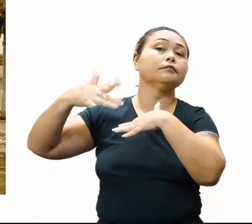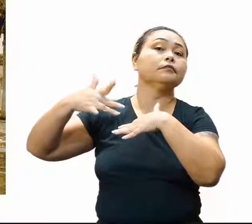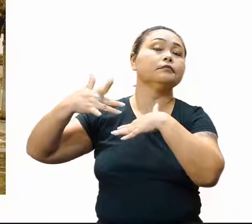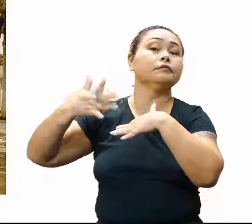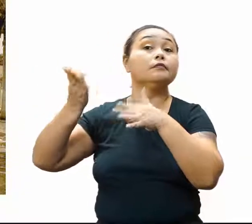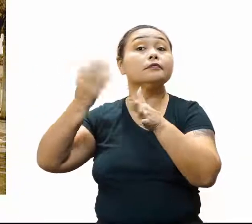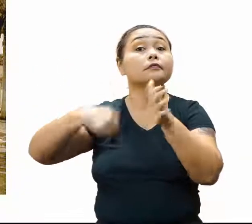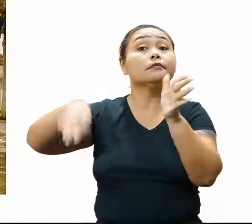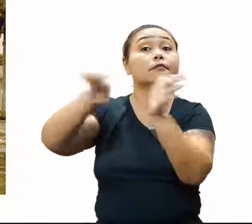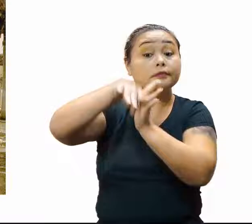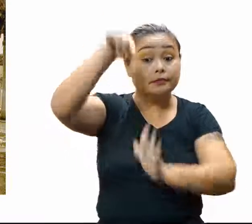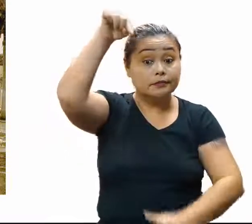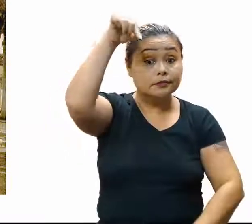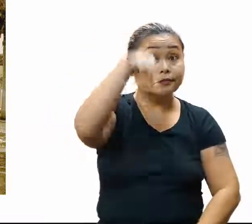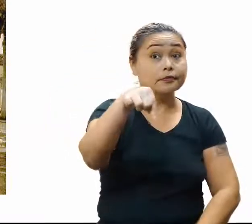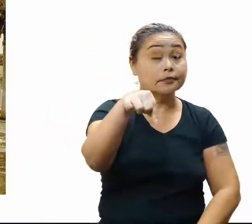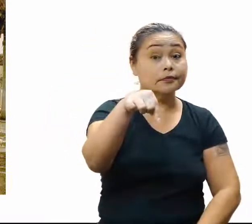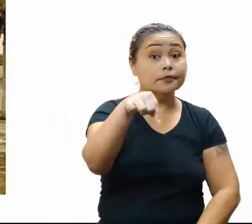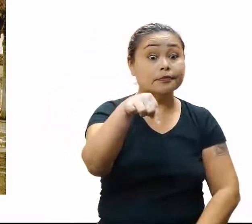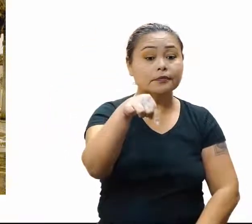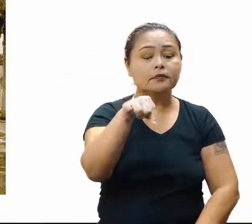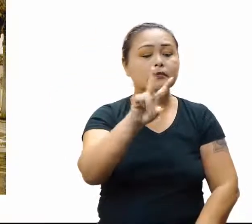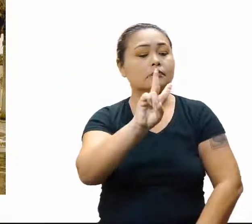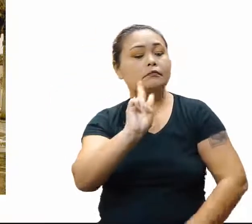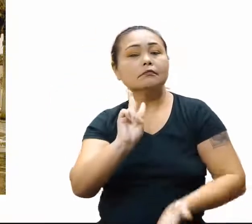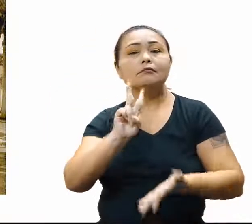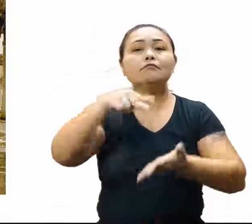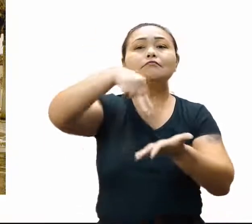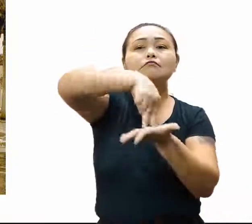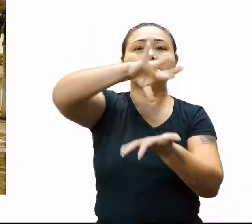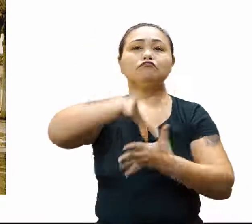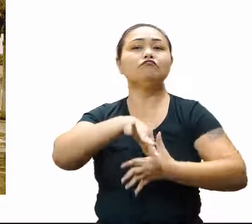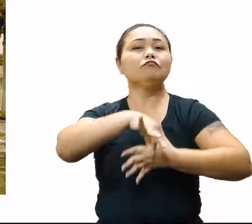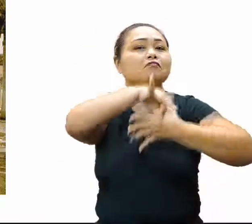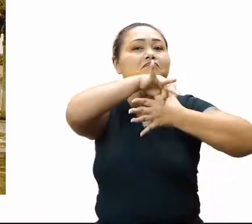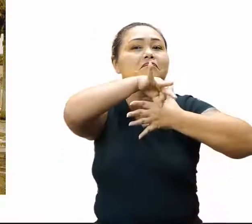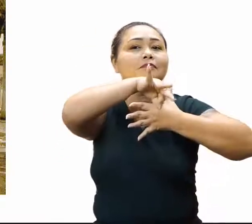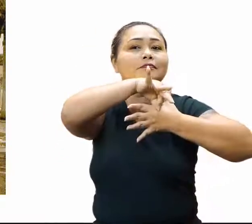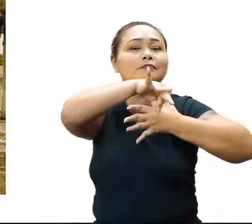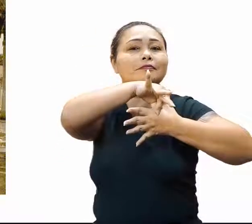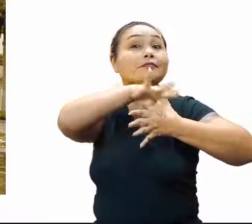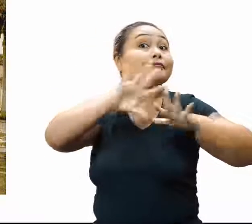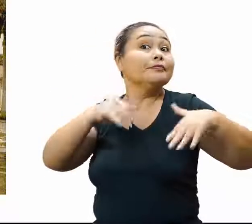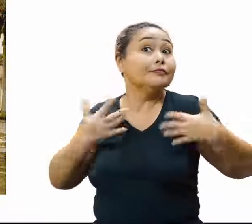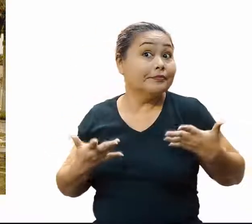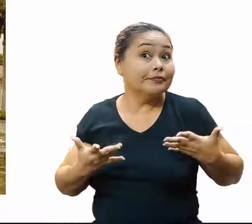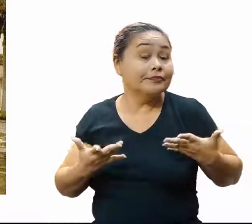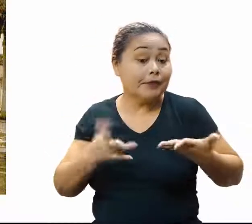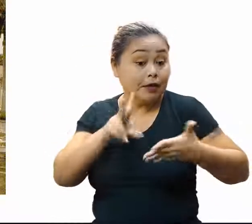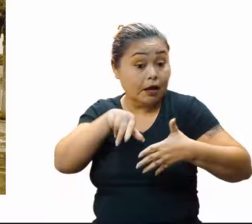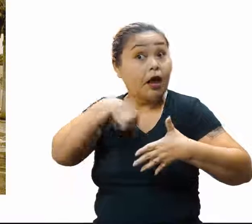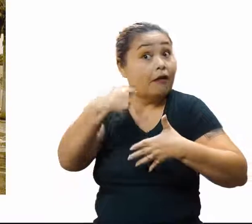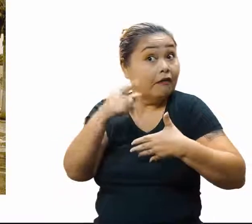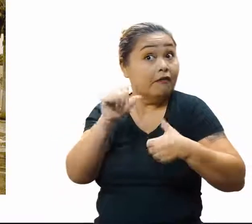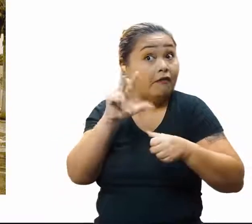chegar aqui, vai tomar uma posição de liderança. E aí? Acaba se tornando,